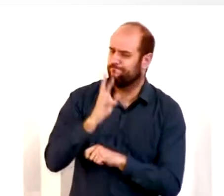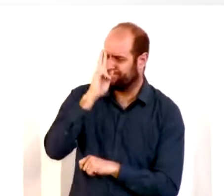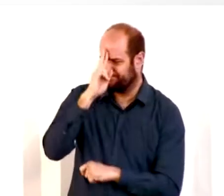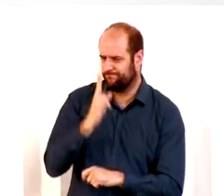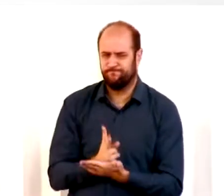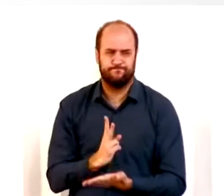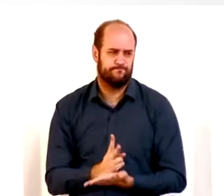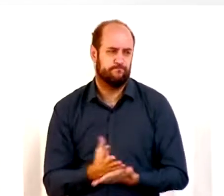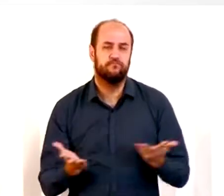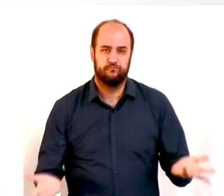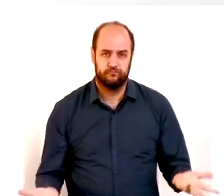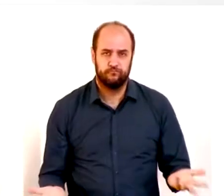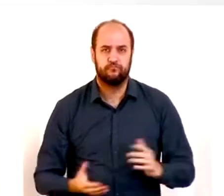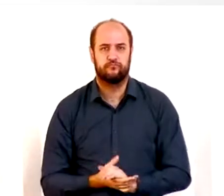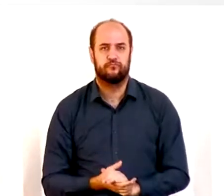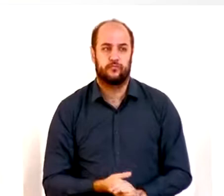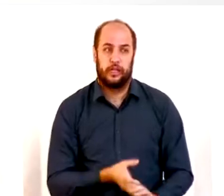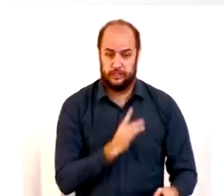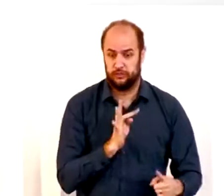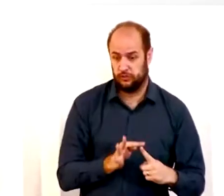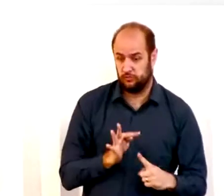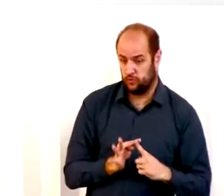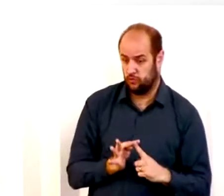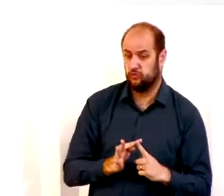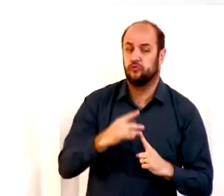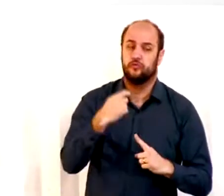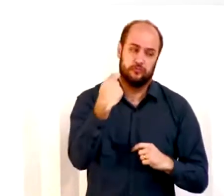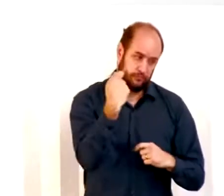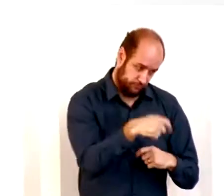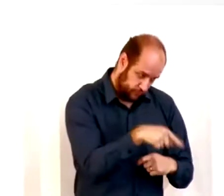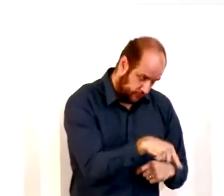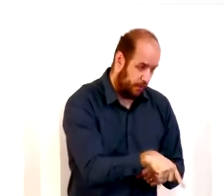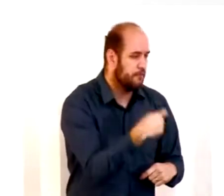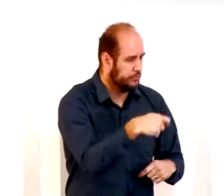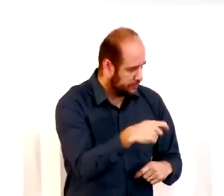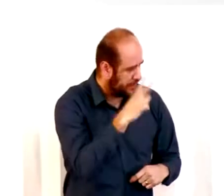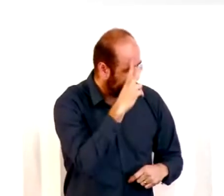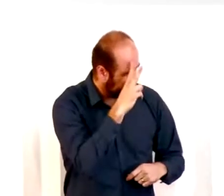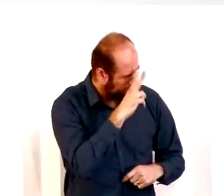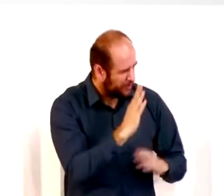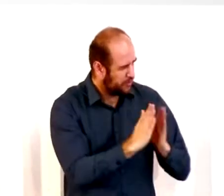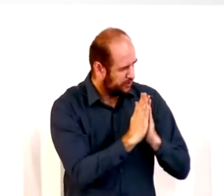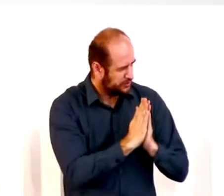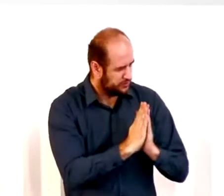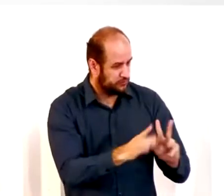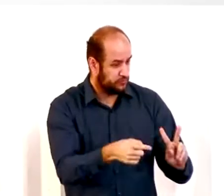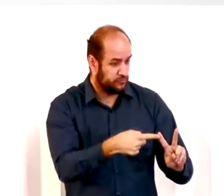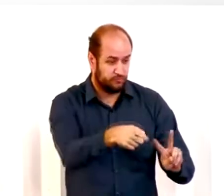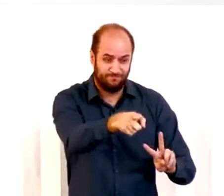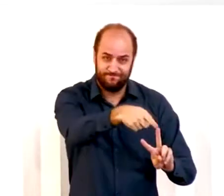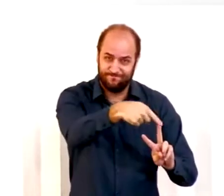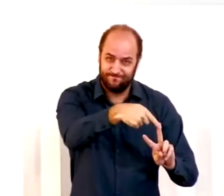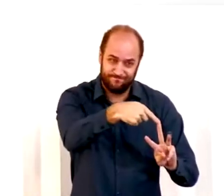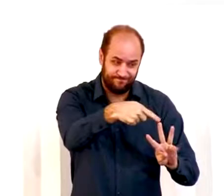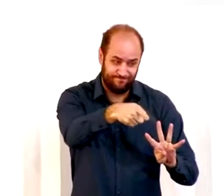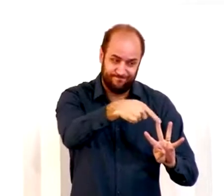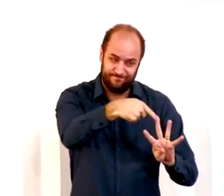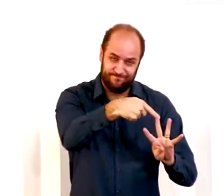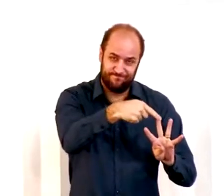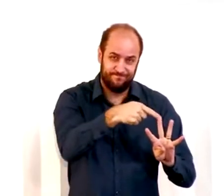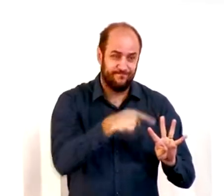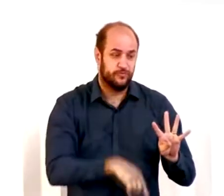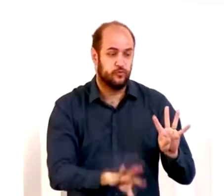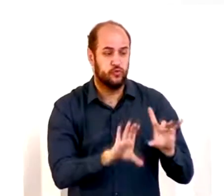da igreja. Então, Timóteo, lembra-te da oração. Timóteo, tem uma outra coisa importante aí, o